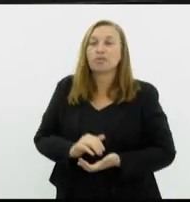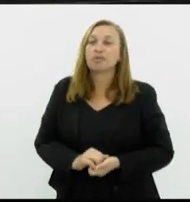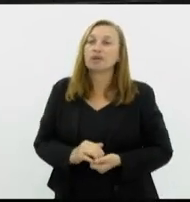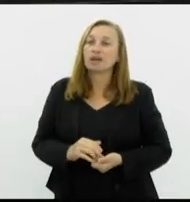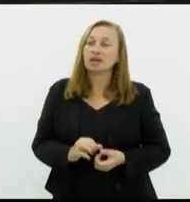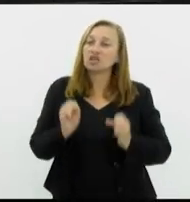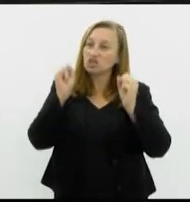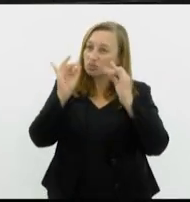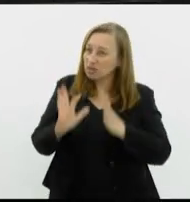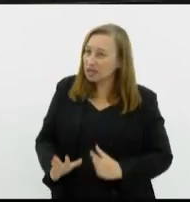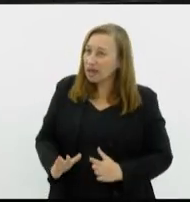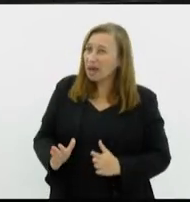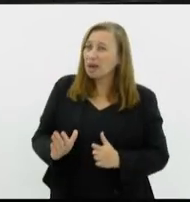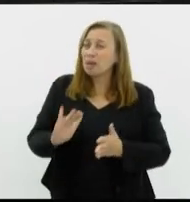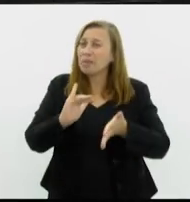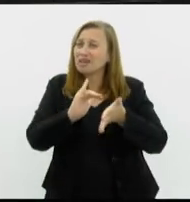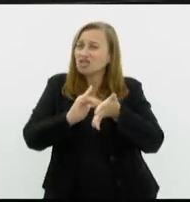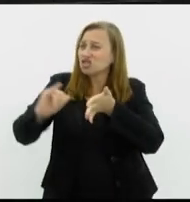para tirar